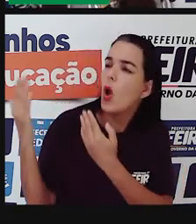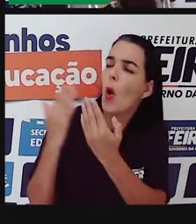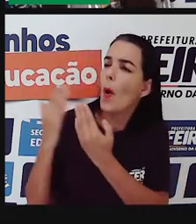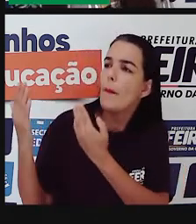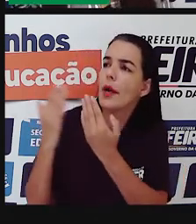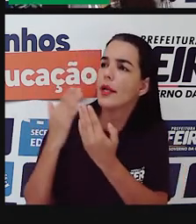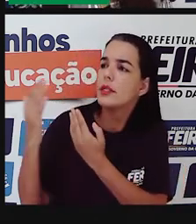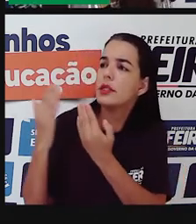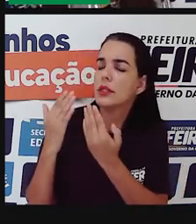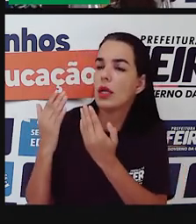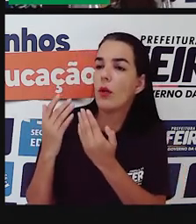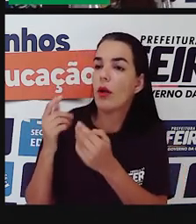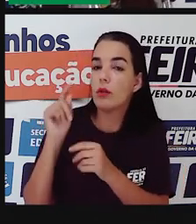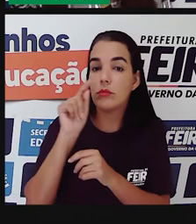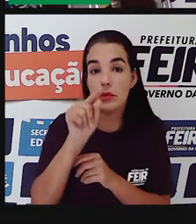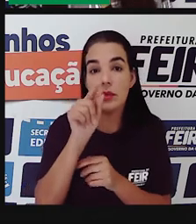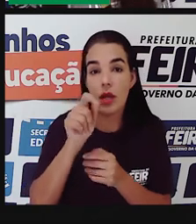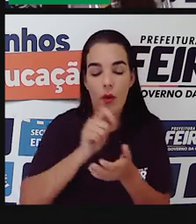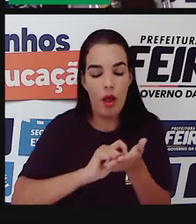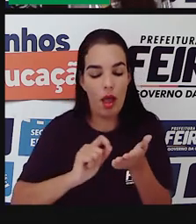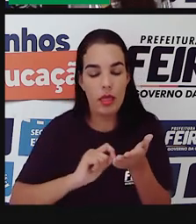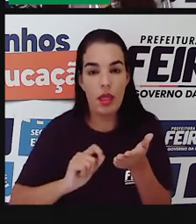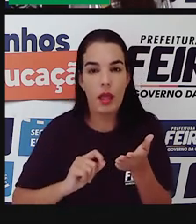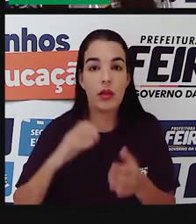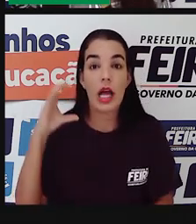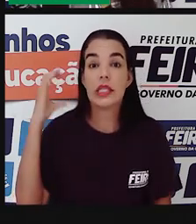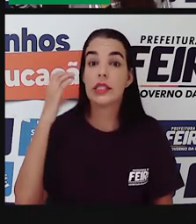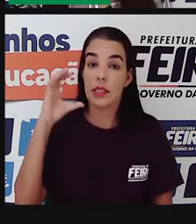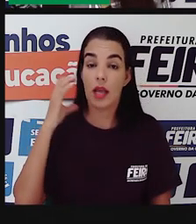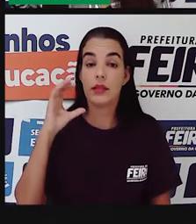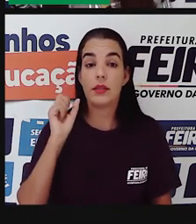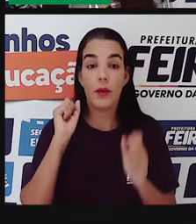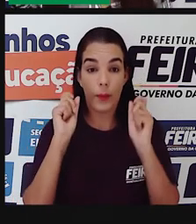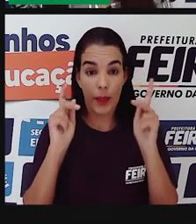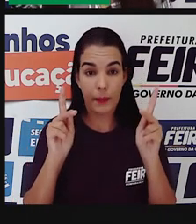caderno de ciências humanas de vocês.